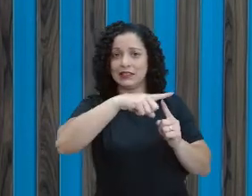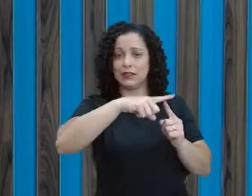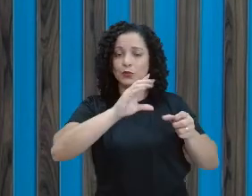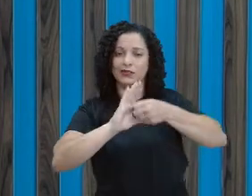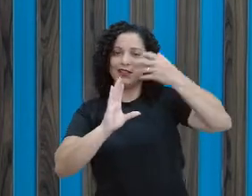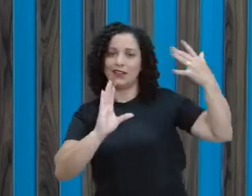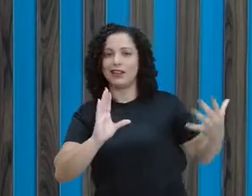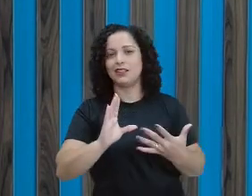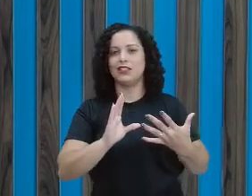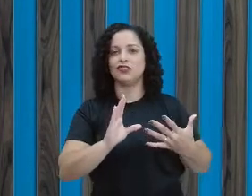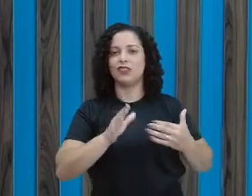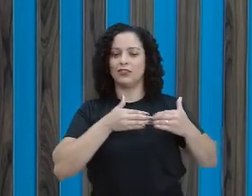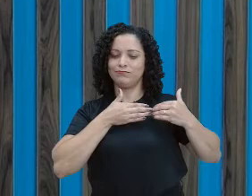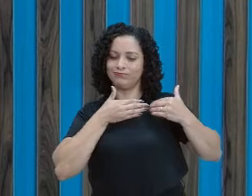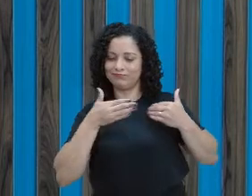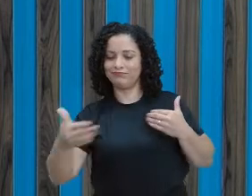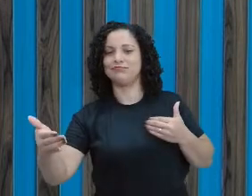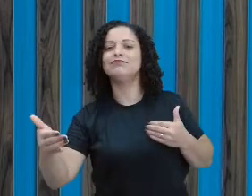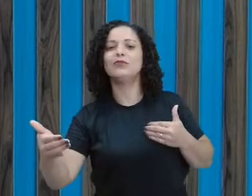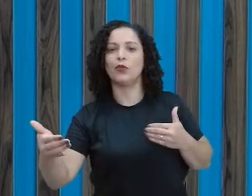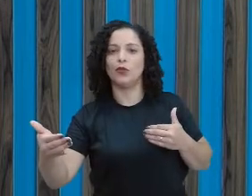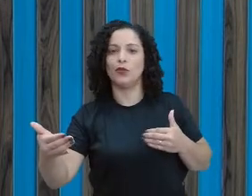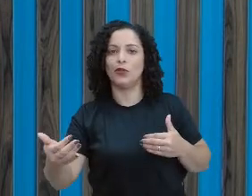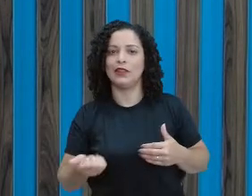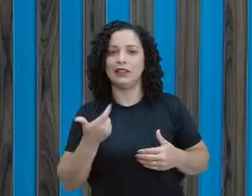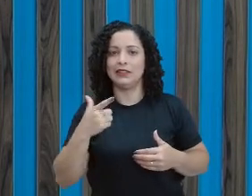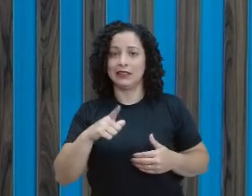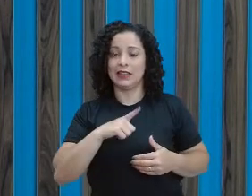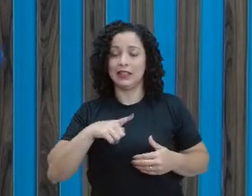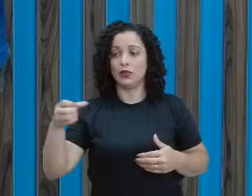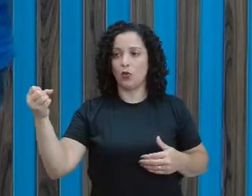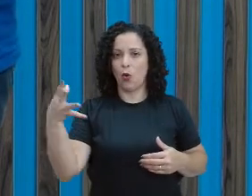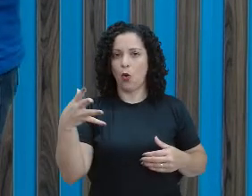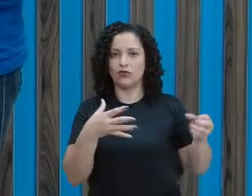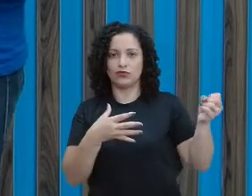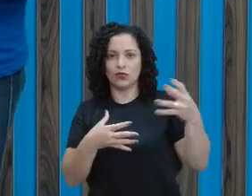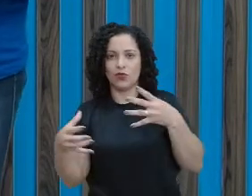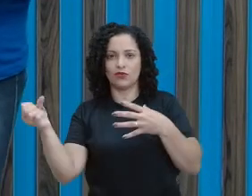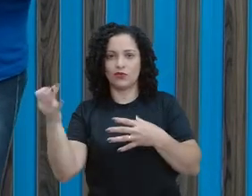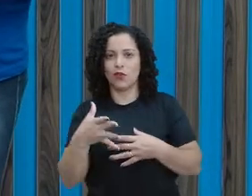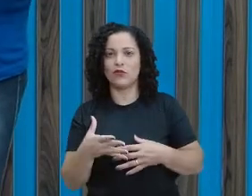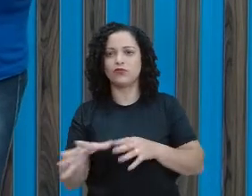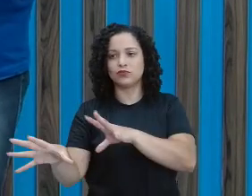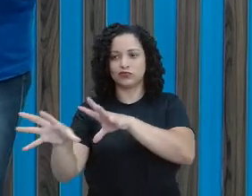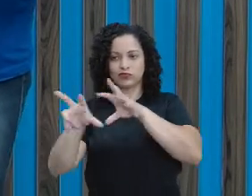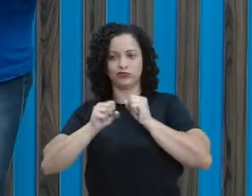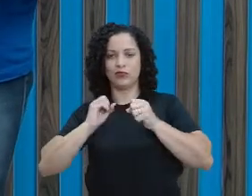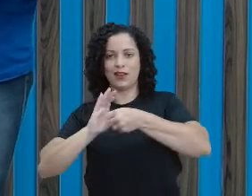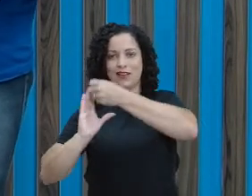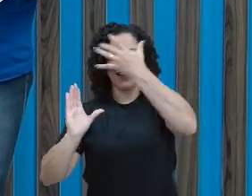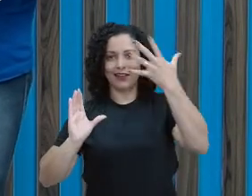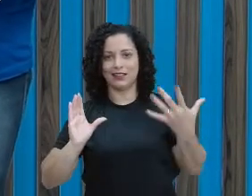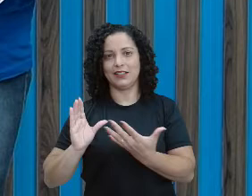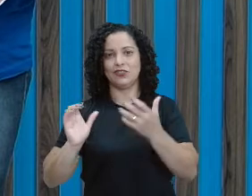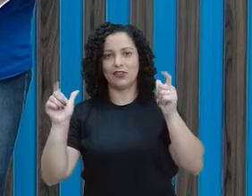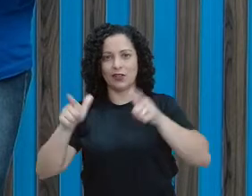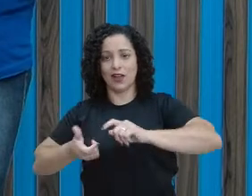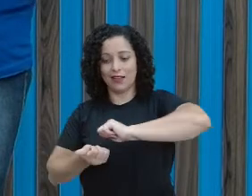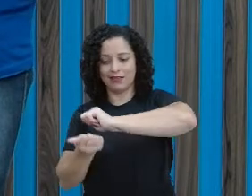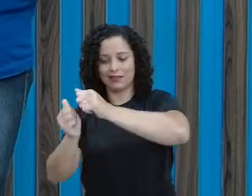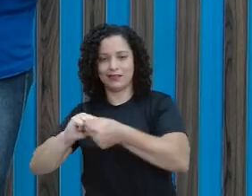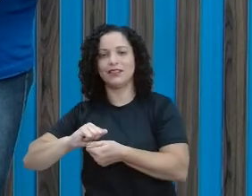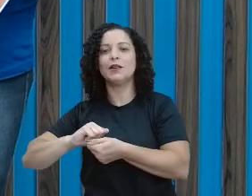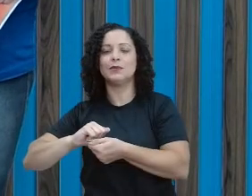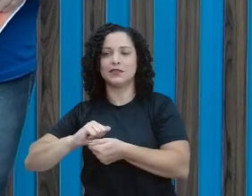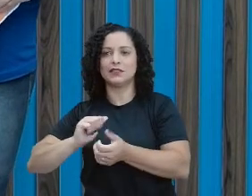característica prevaleceu. E aí, os novos indivíduos herdaram aquela característica que melhor se adaptou ao ambiente. O